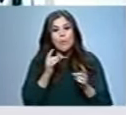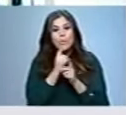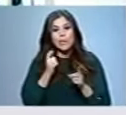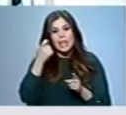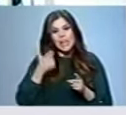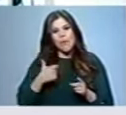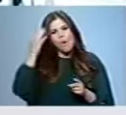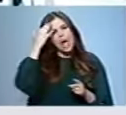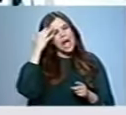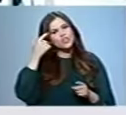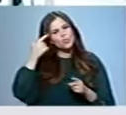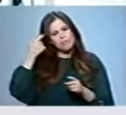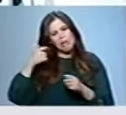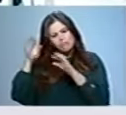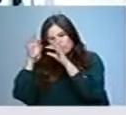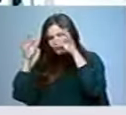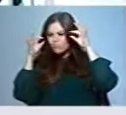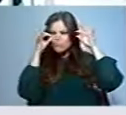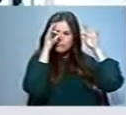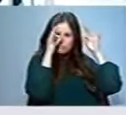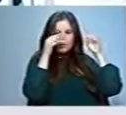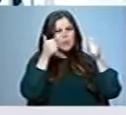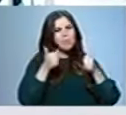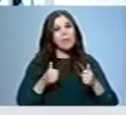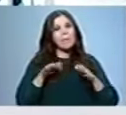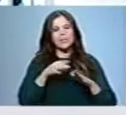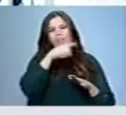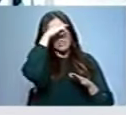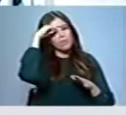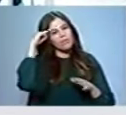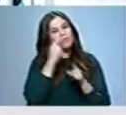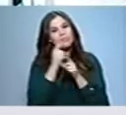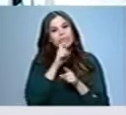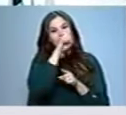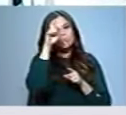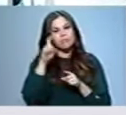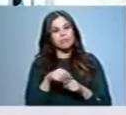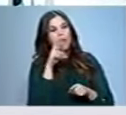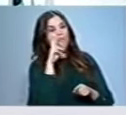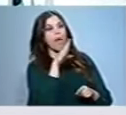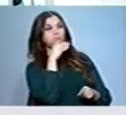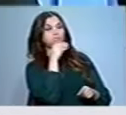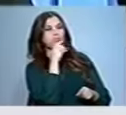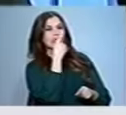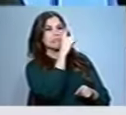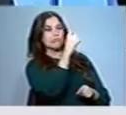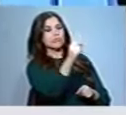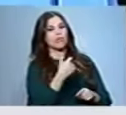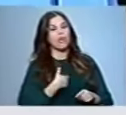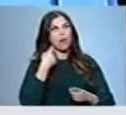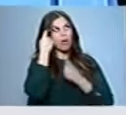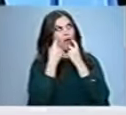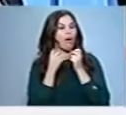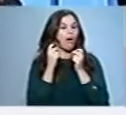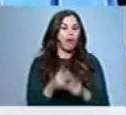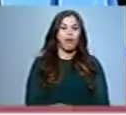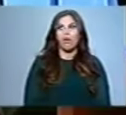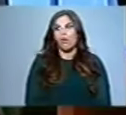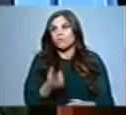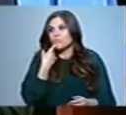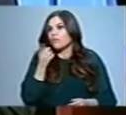bom a executá-la. mas custa-me. Chega lá ao fim do dia, via a polícia ao longe, ele levou uma bola de adrenalina ali a